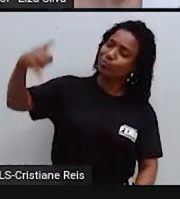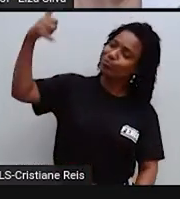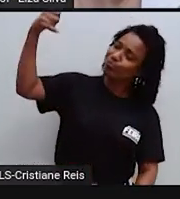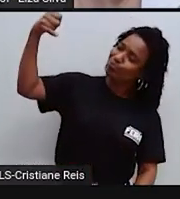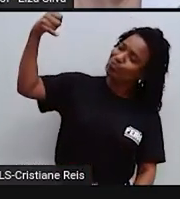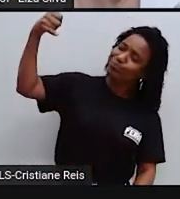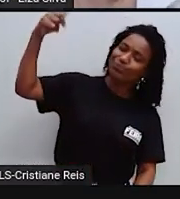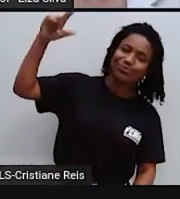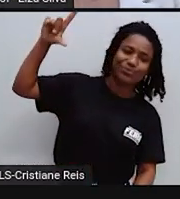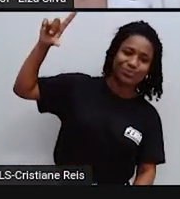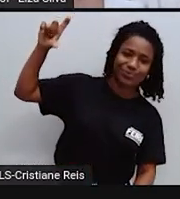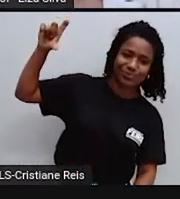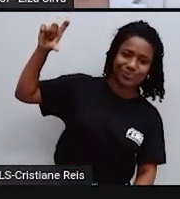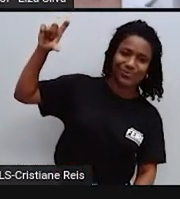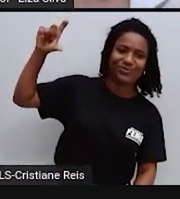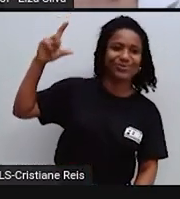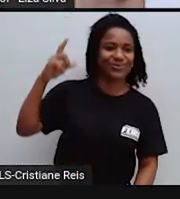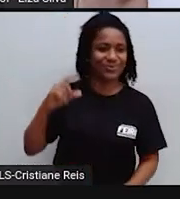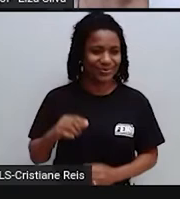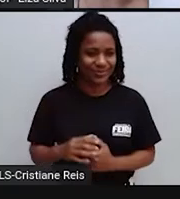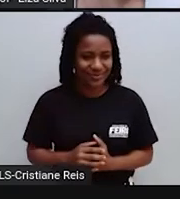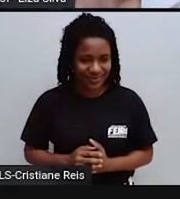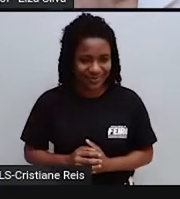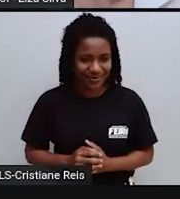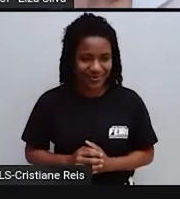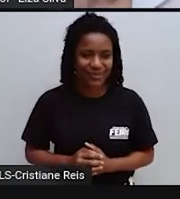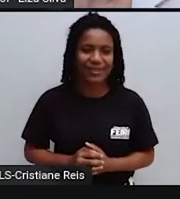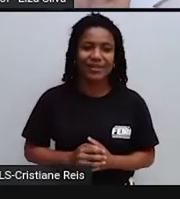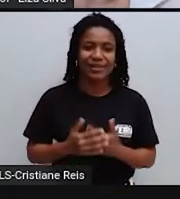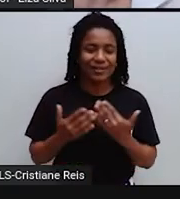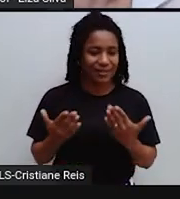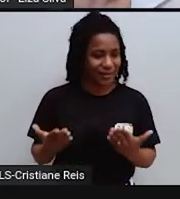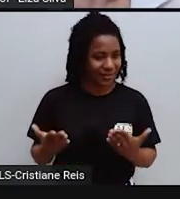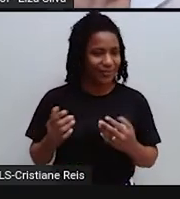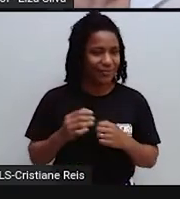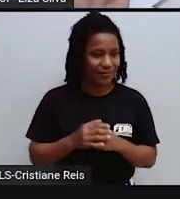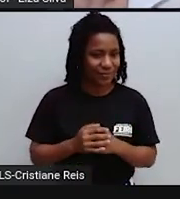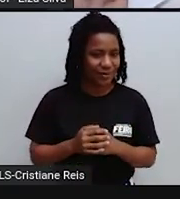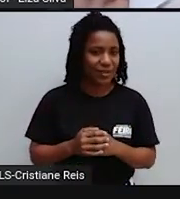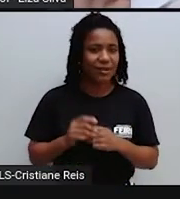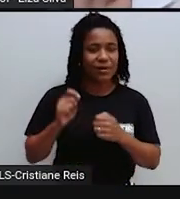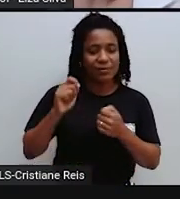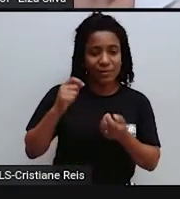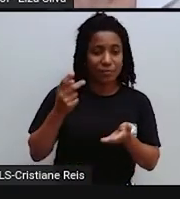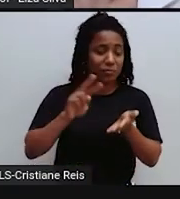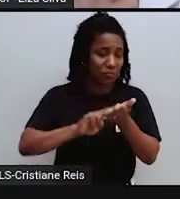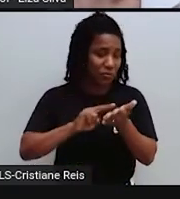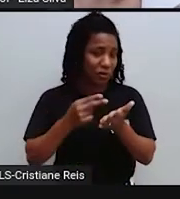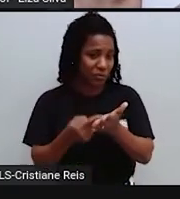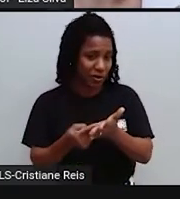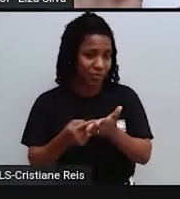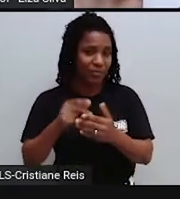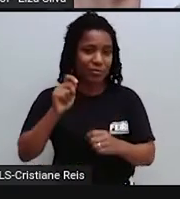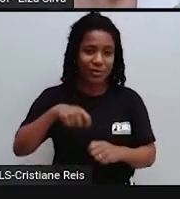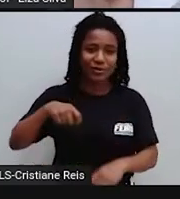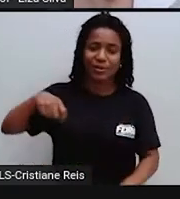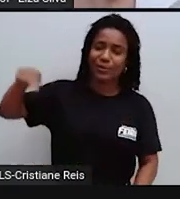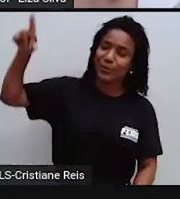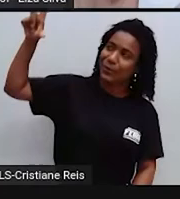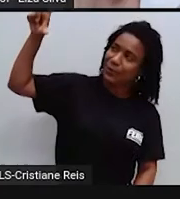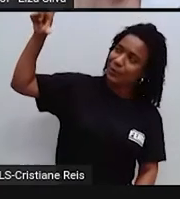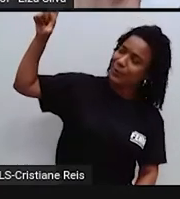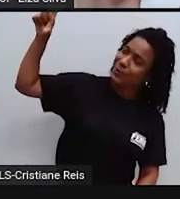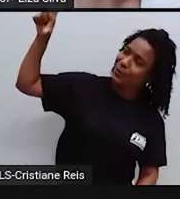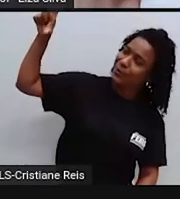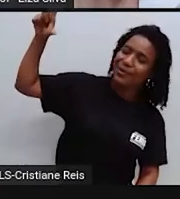selfie. Fazendo uma selfie. A gente tem várias maneiras de traduzir de acordo com o nosso